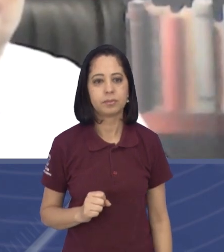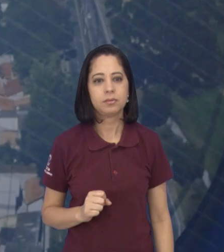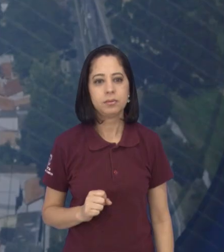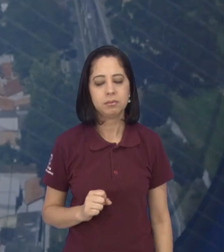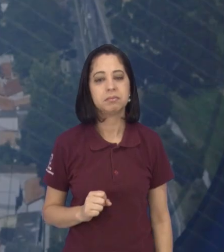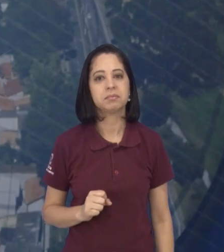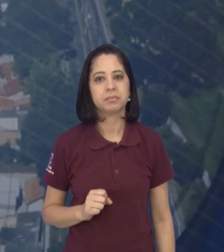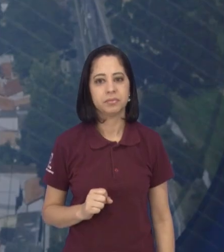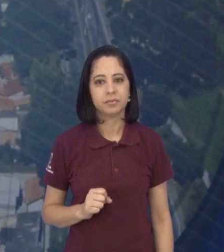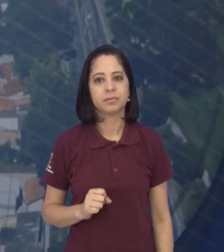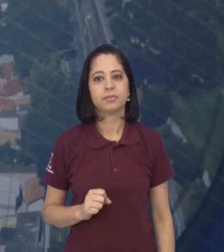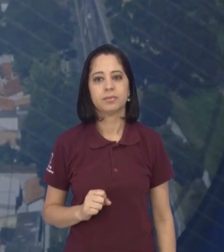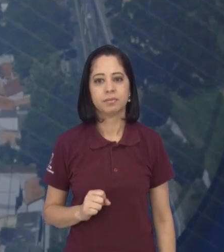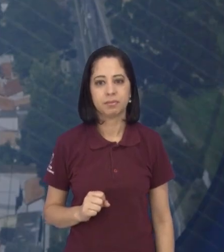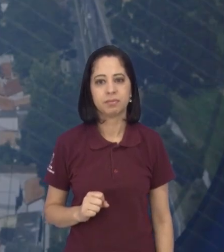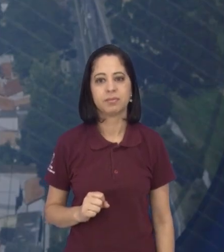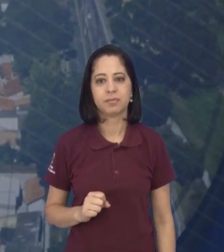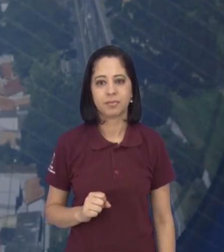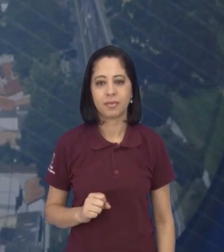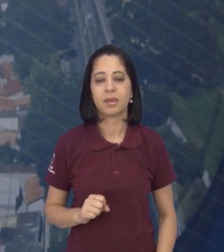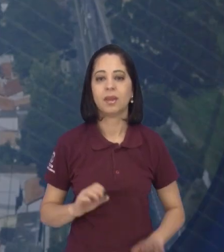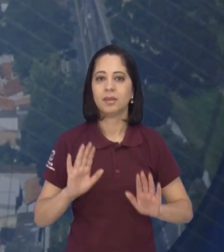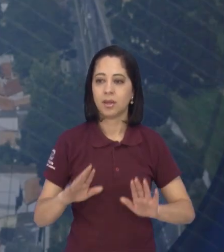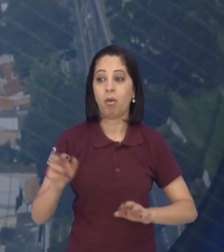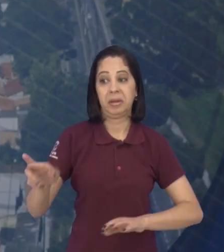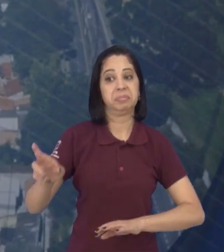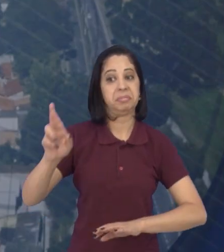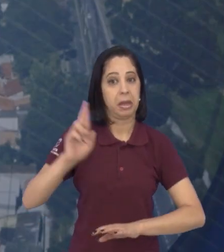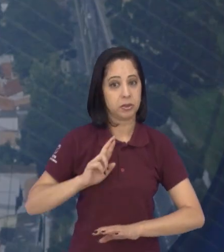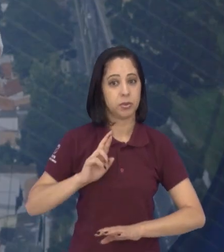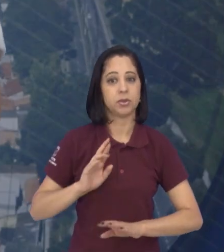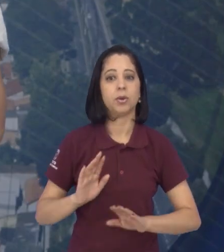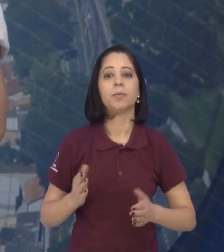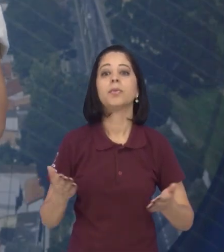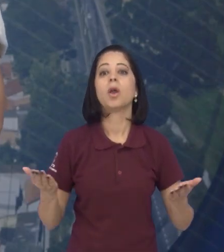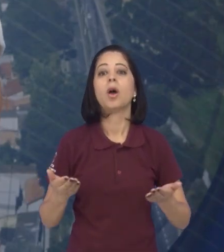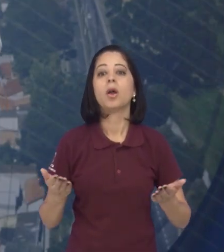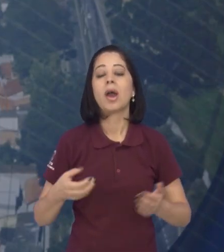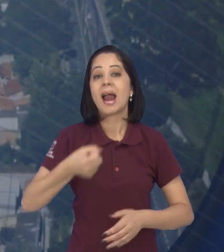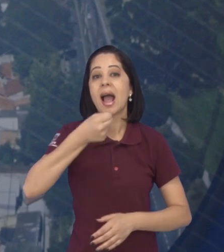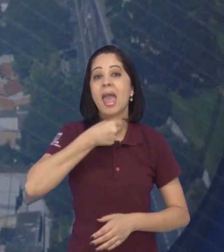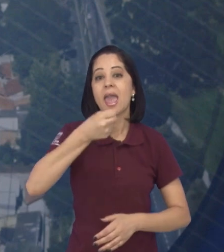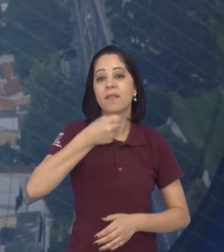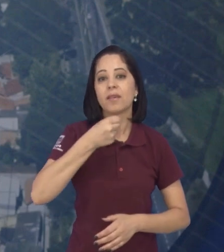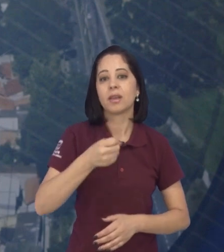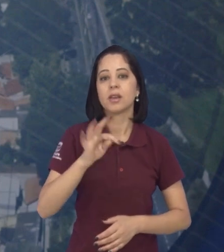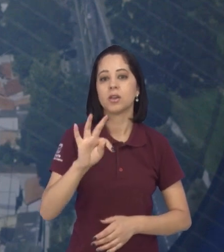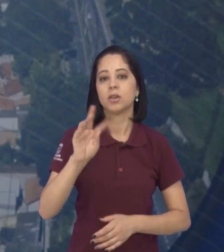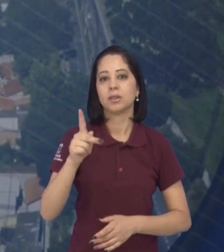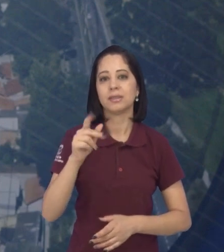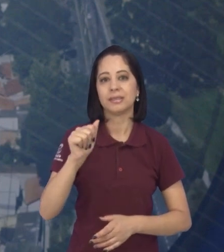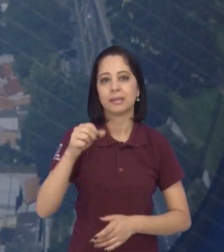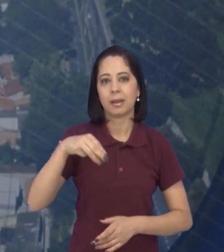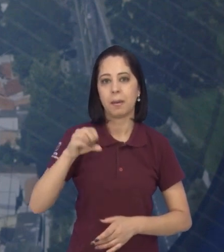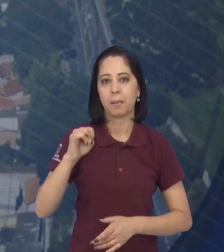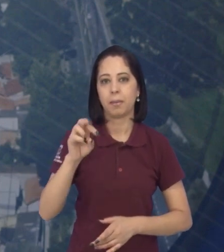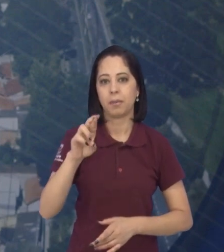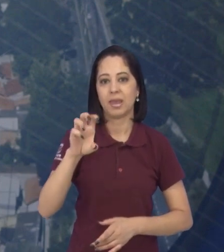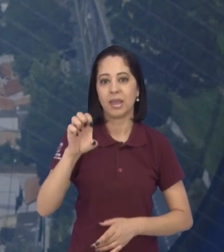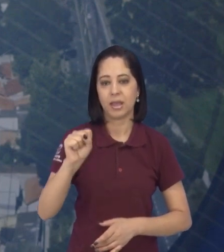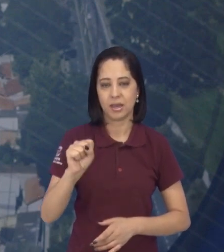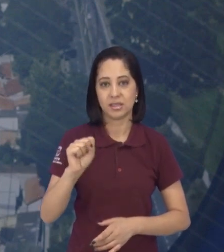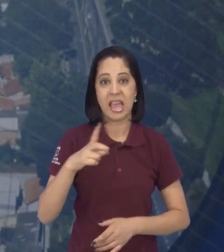Tá joia. Então, tá aí pergunta respondida. Olha só, gente, a repórter Tamires Vick, ela vai falar com a gente,